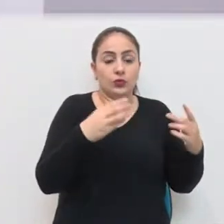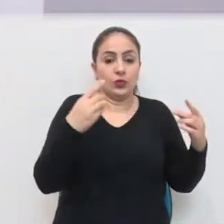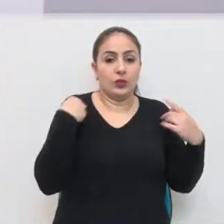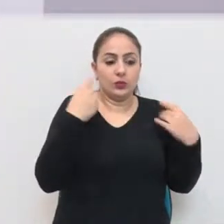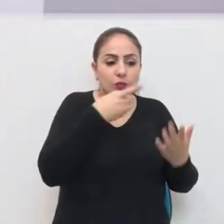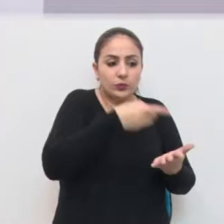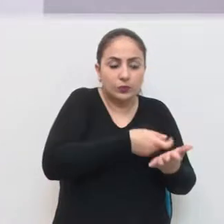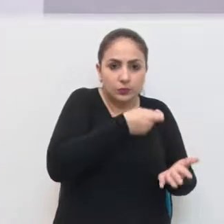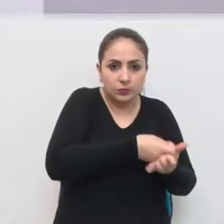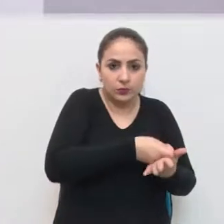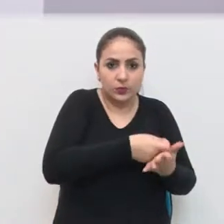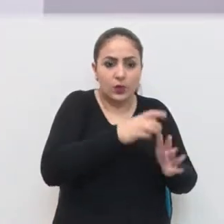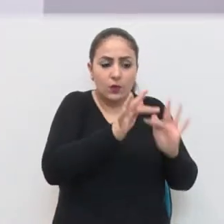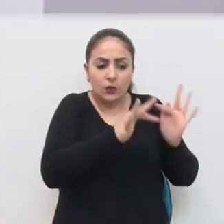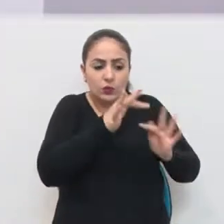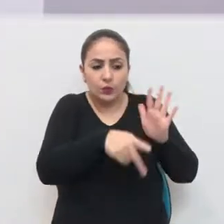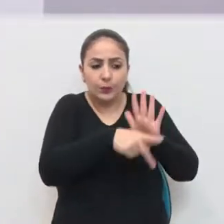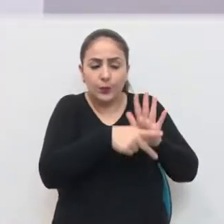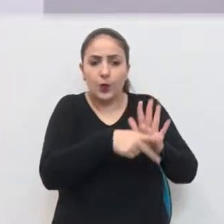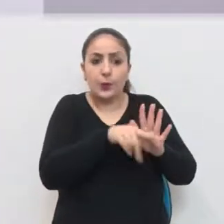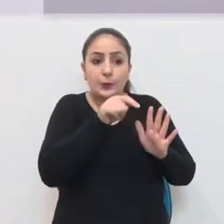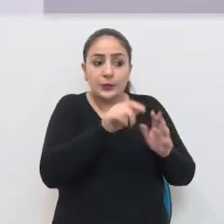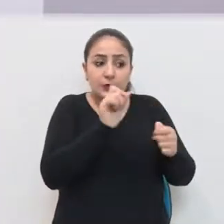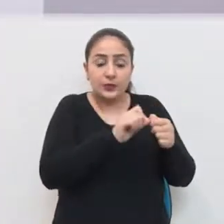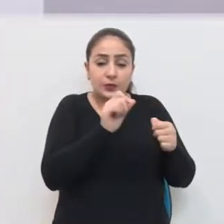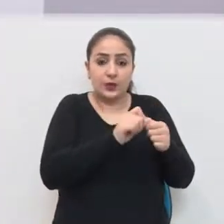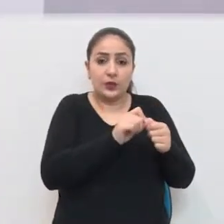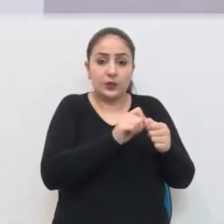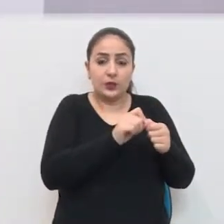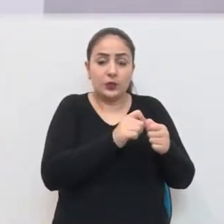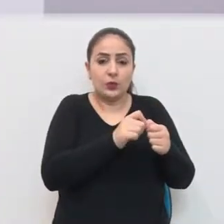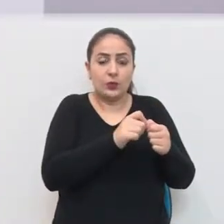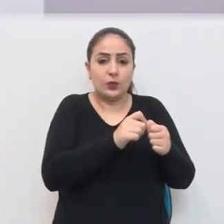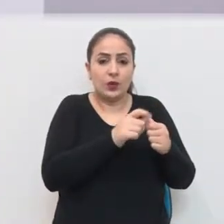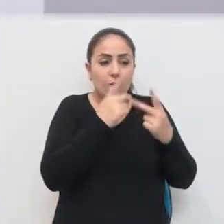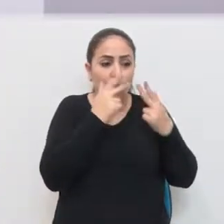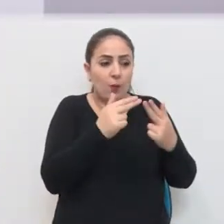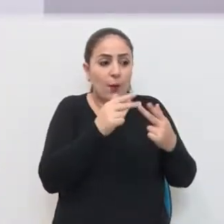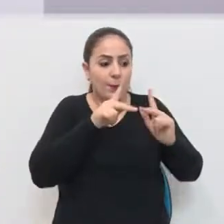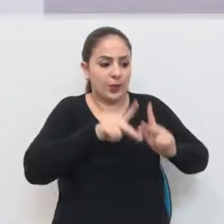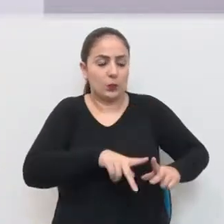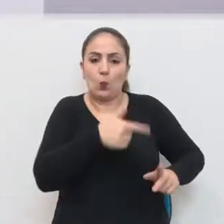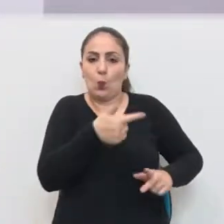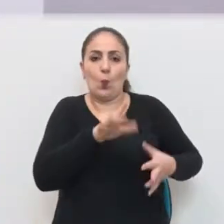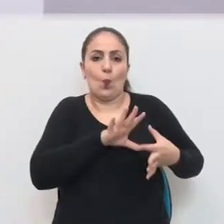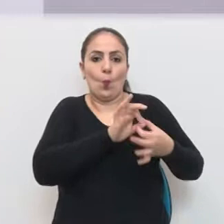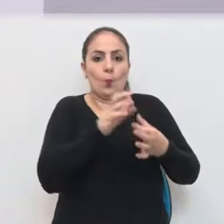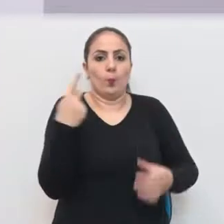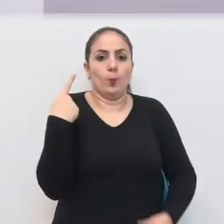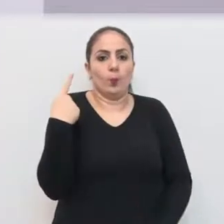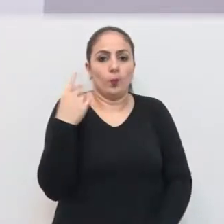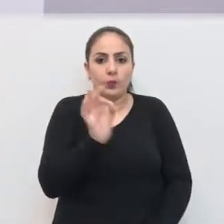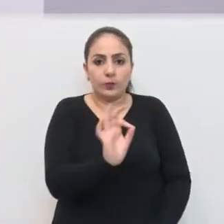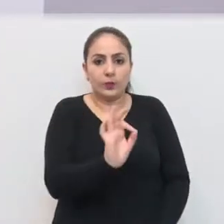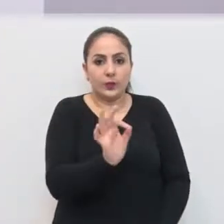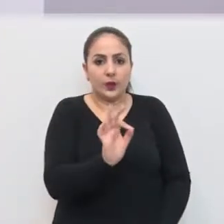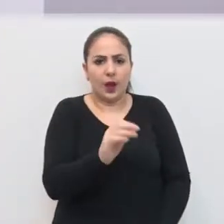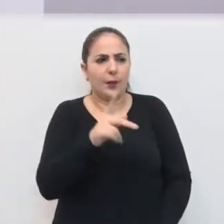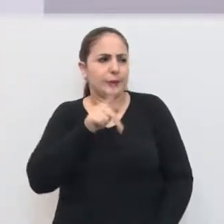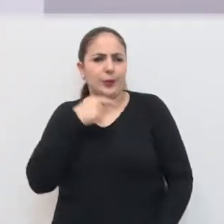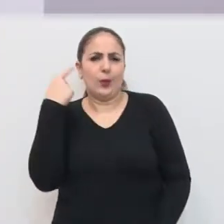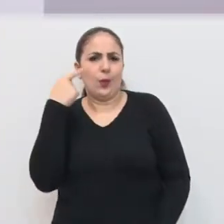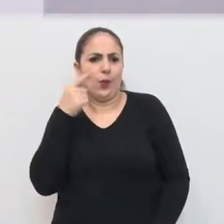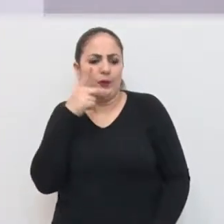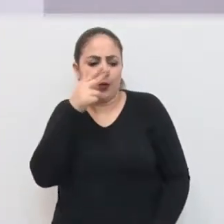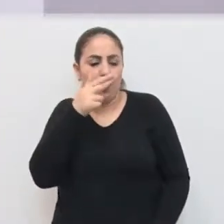do Brasil com os outros países, ou seja, funções que devem ser exercidas por um estadista, uma pessoa que não tenha vinculações partidárias. Ninguém